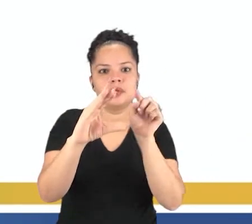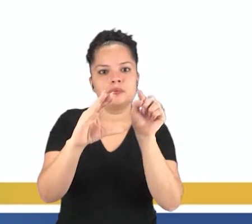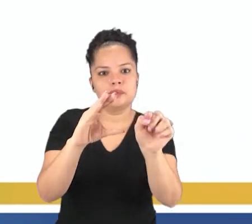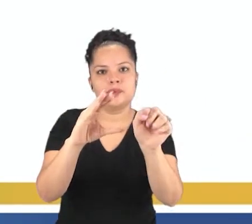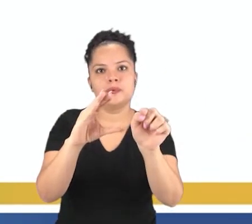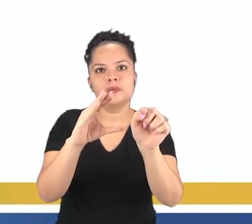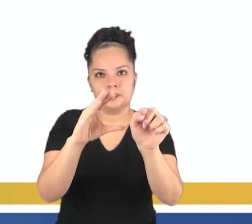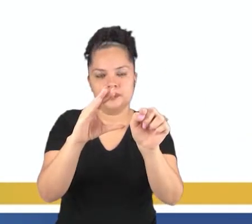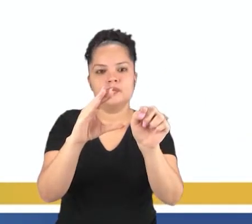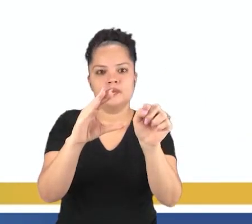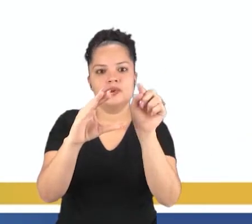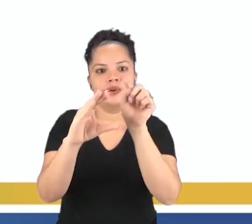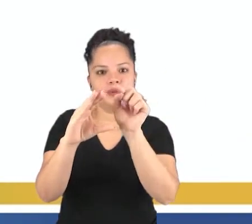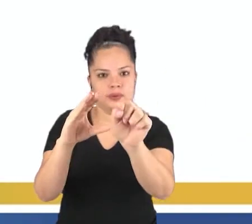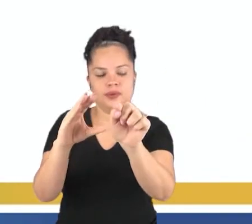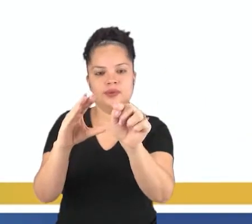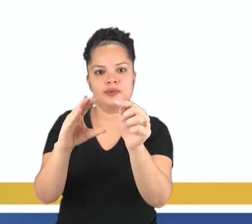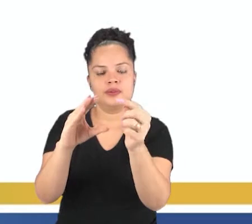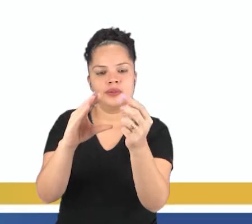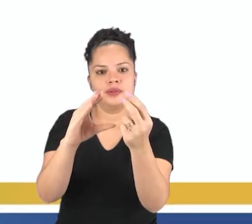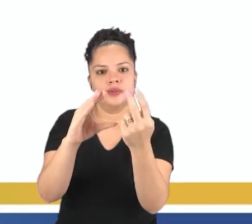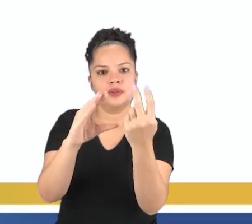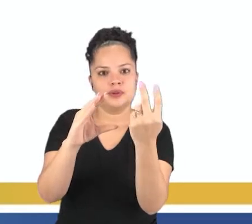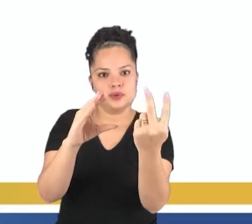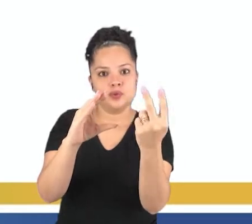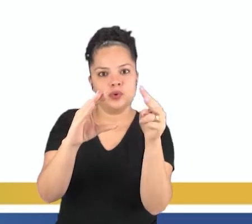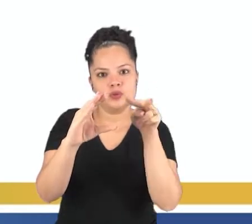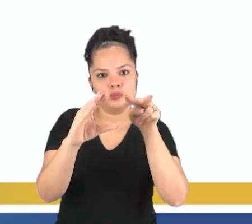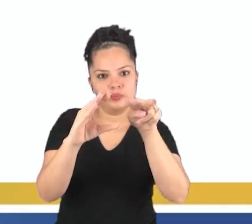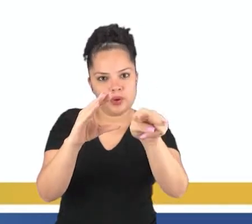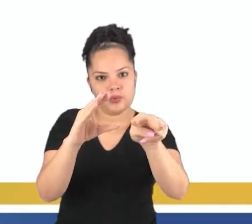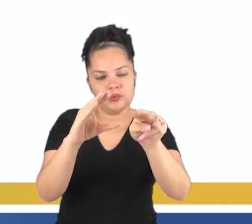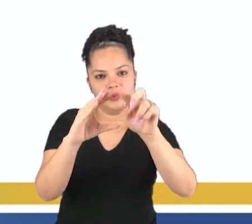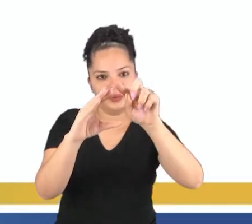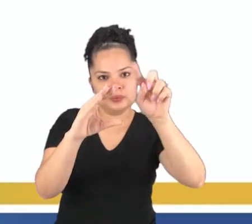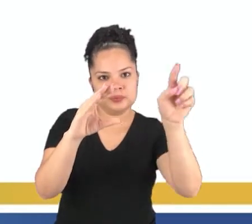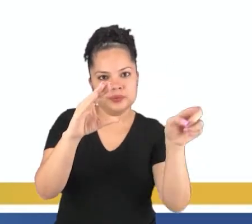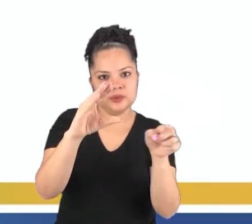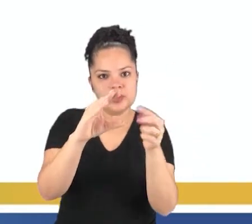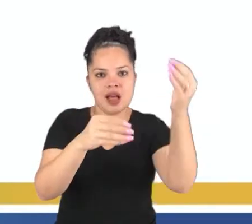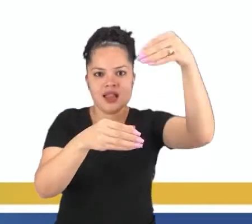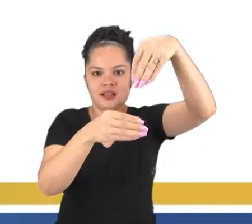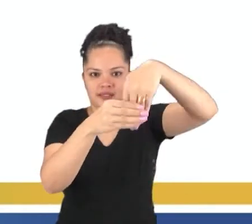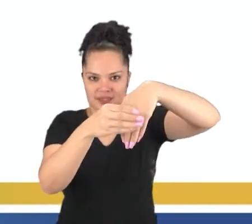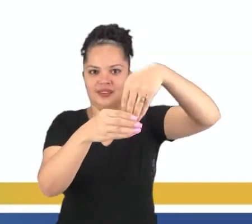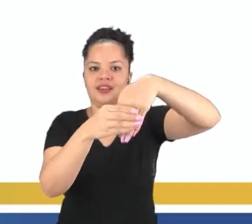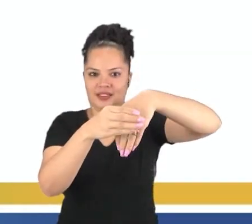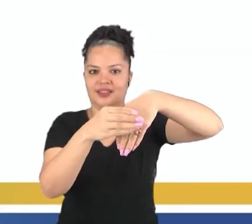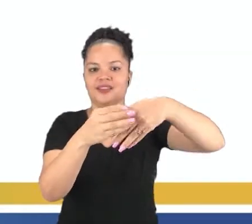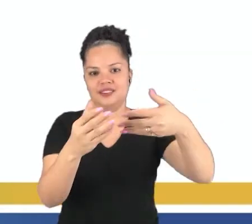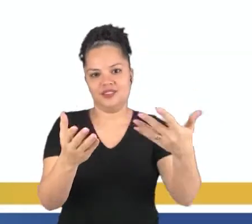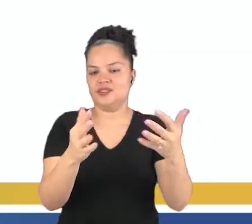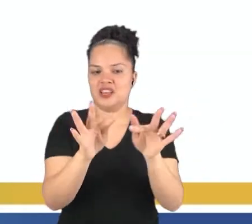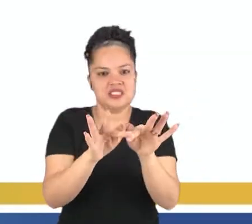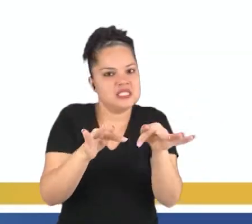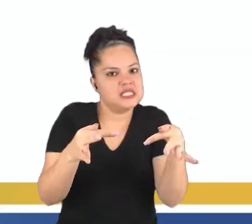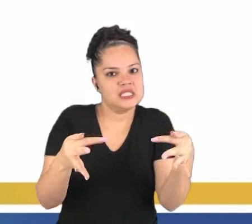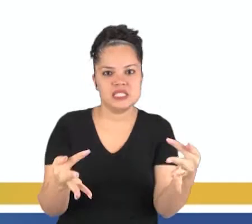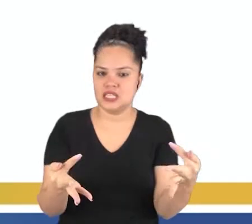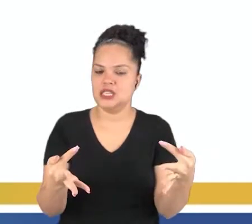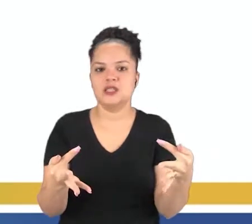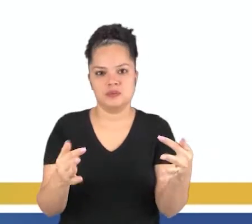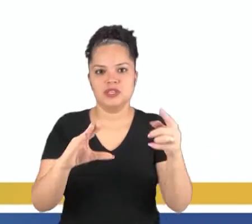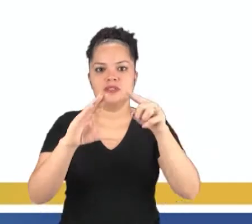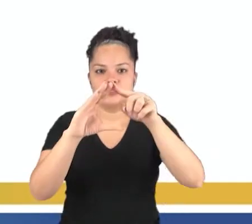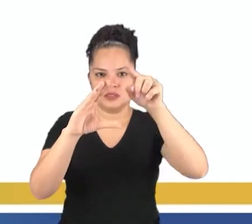estão dentro do círculo da circunferência maior. Ou seja, uma está dentro da outra, simplificando, né, gente? Então,